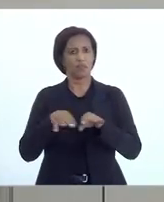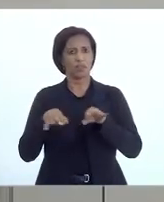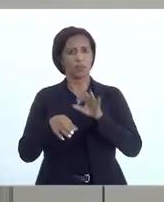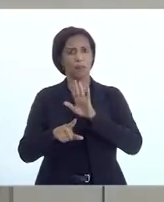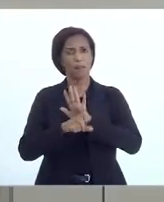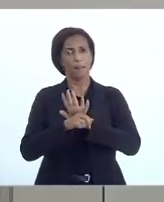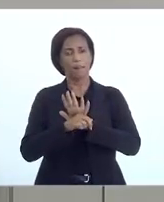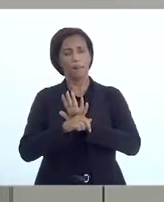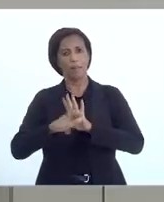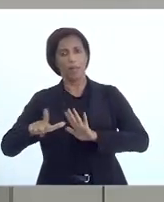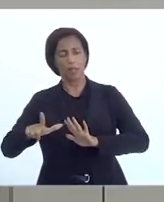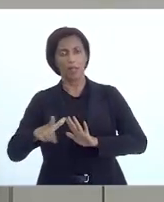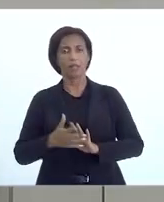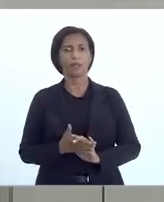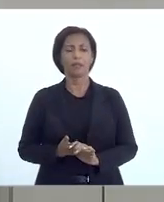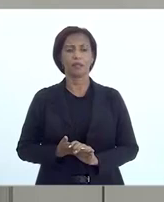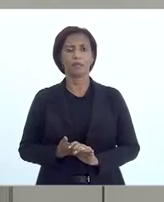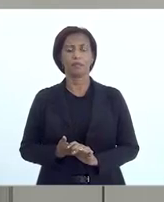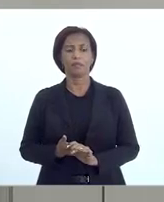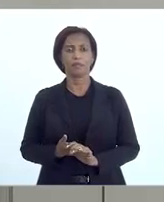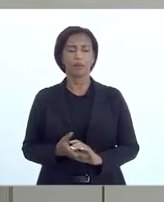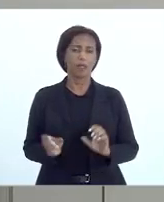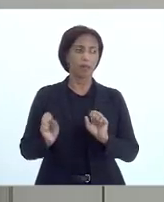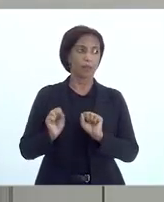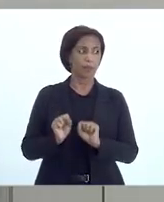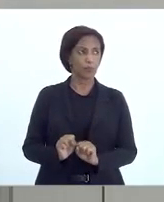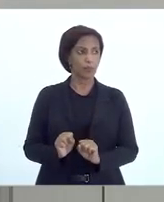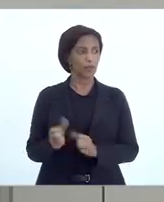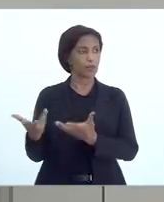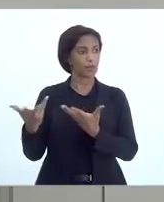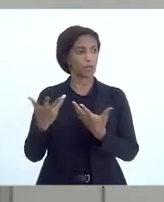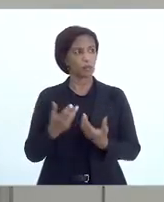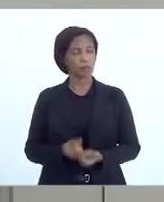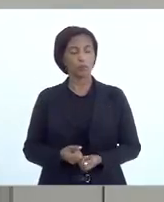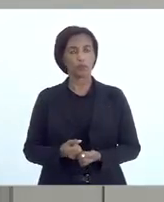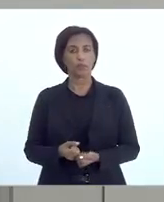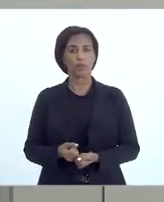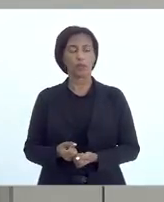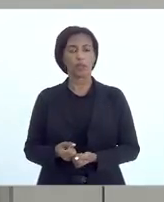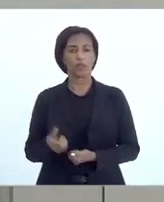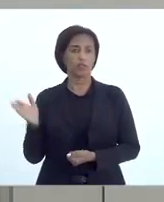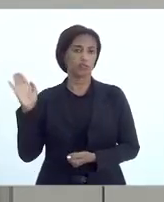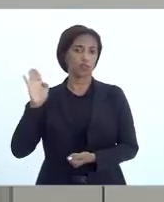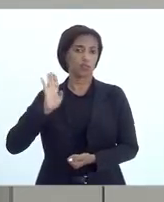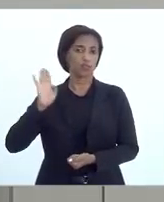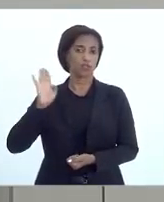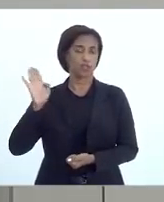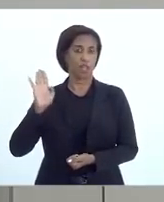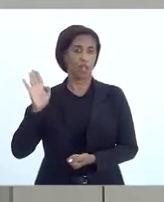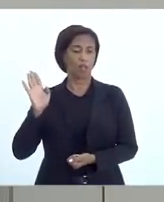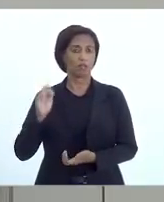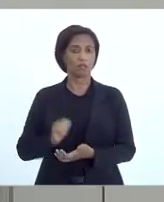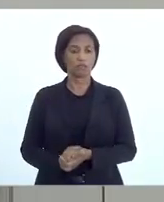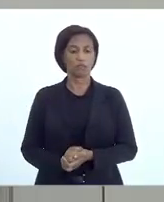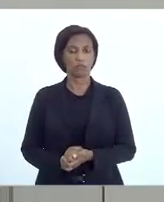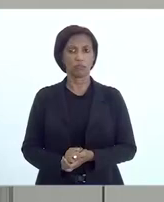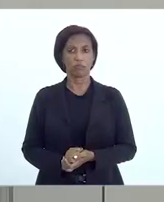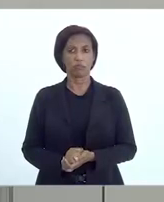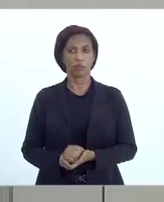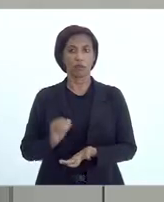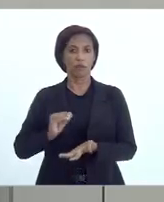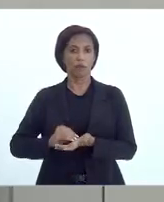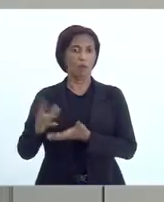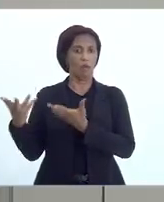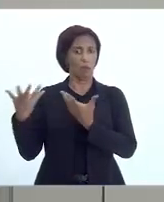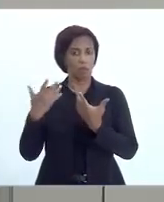projeto de lei no qual ela também entrou para que pudesse absorver esses candidatos estavam impedidos de tomar